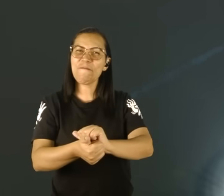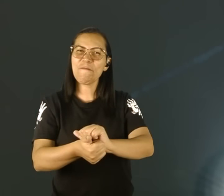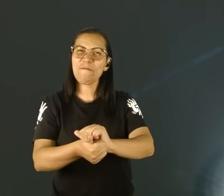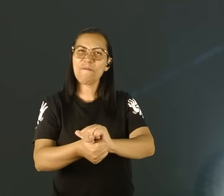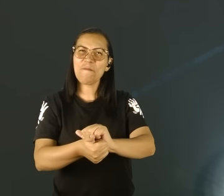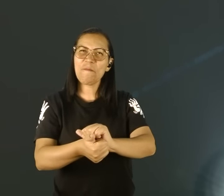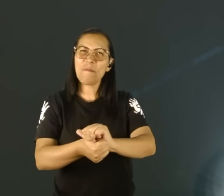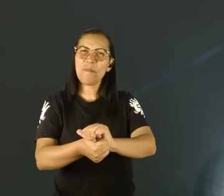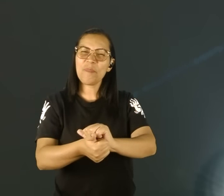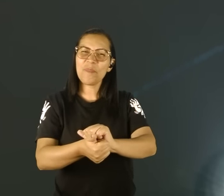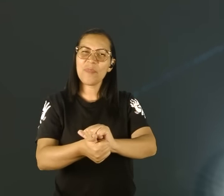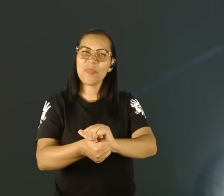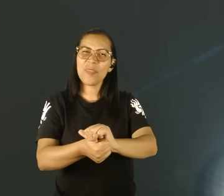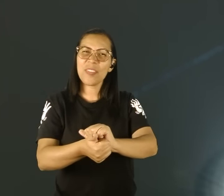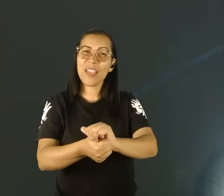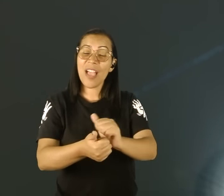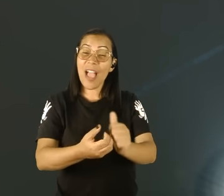virou travesseiro.